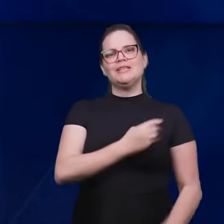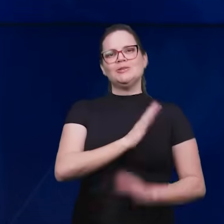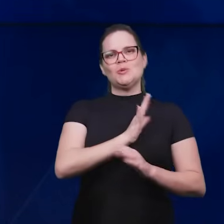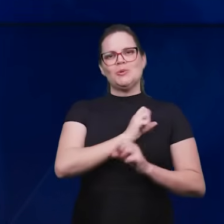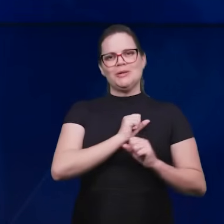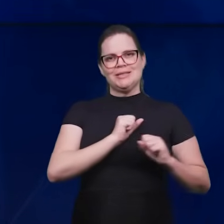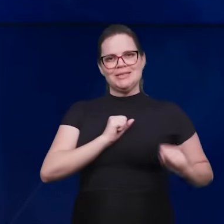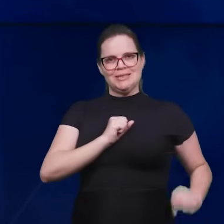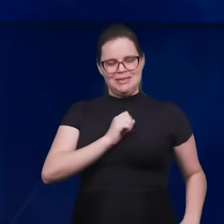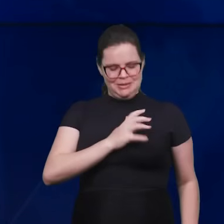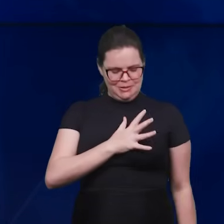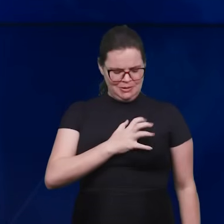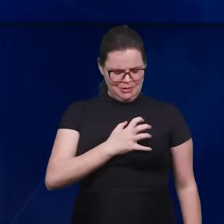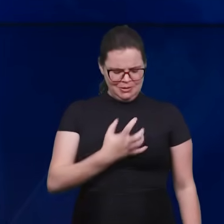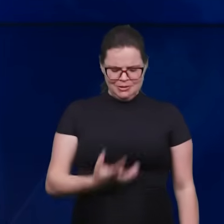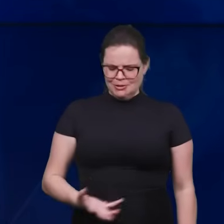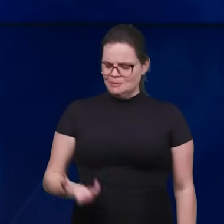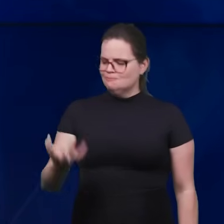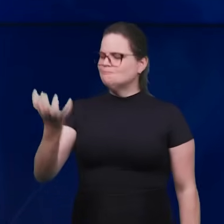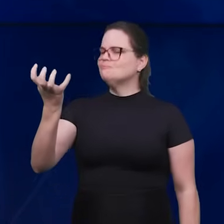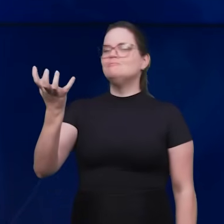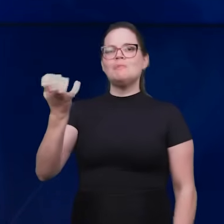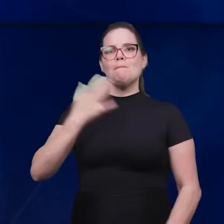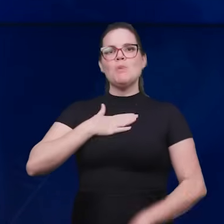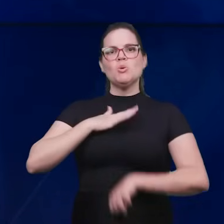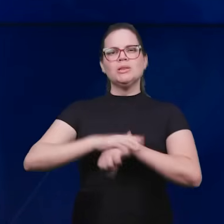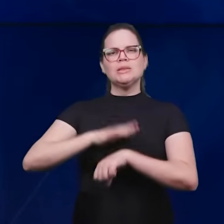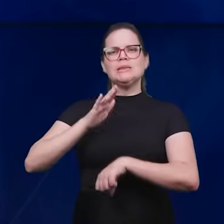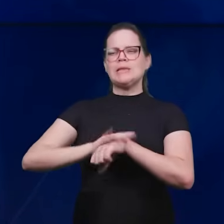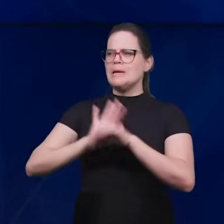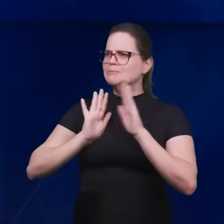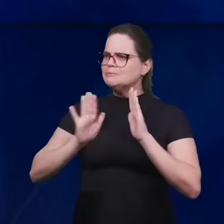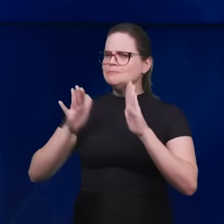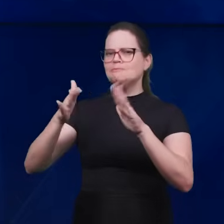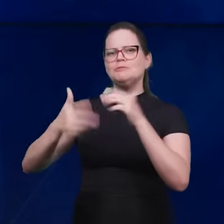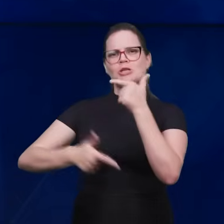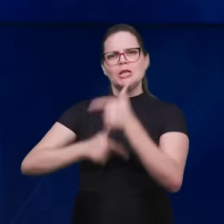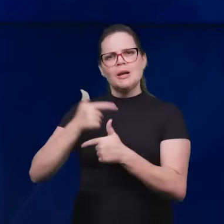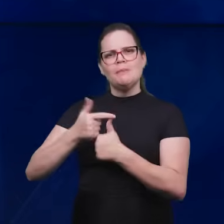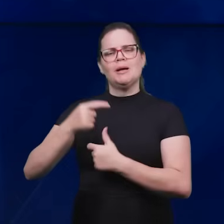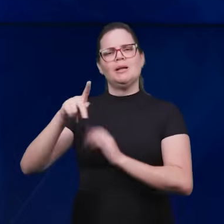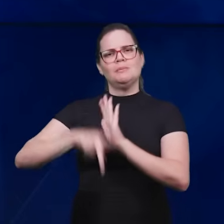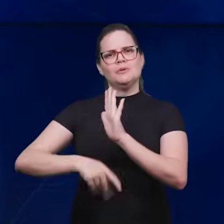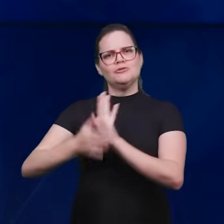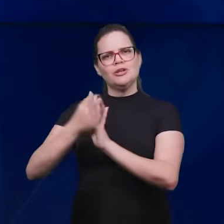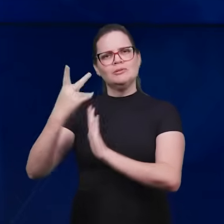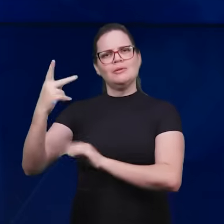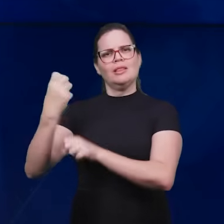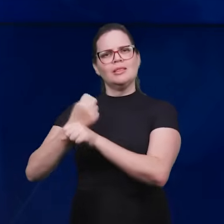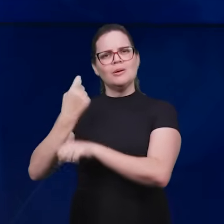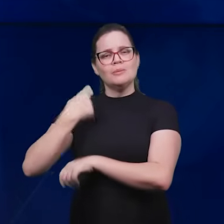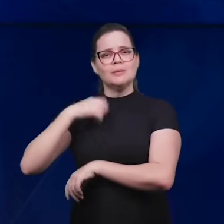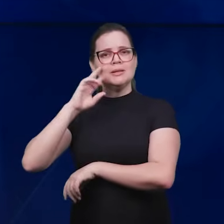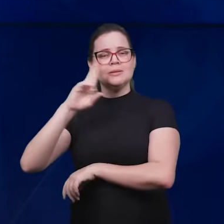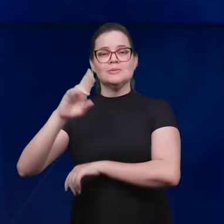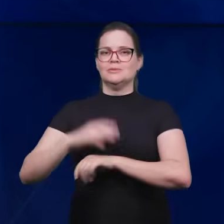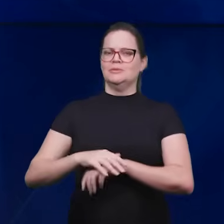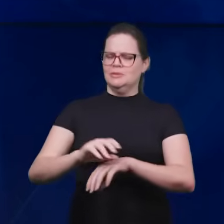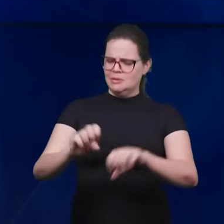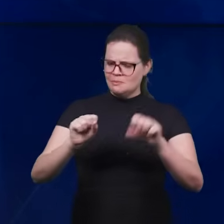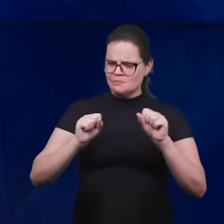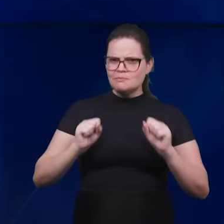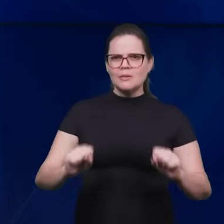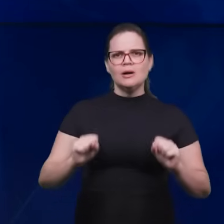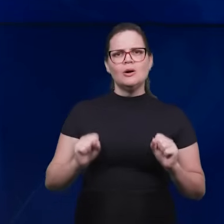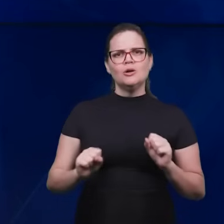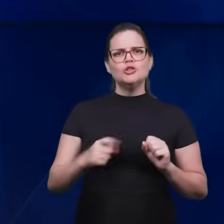ofertar ao Senhor o seu tempo, a sua dedicação, o seu amor, a sua fidelidade. Você pode dedicar ao